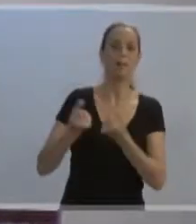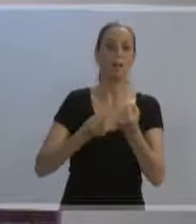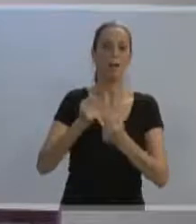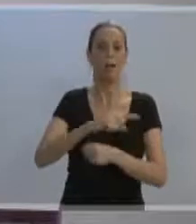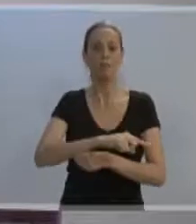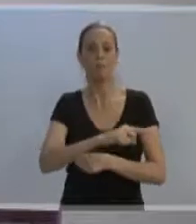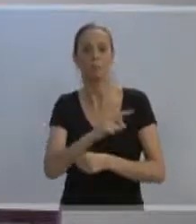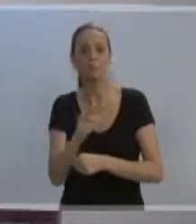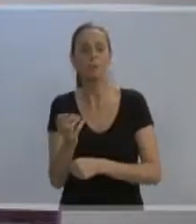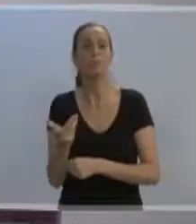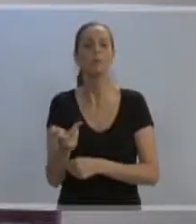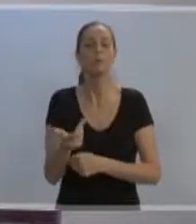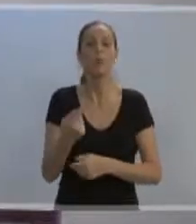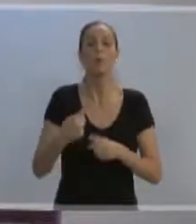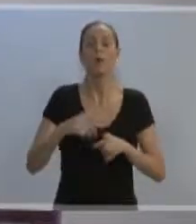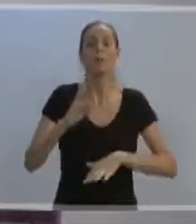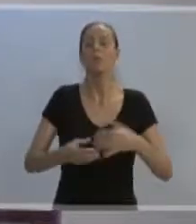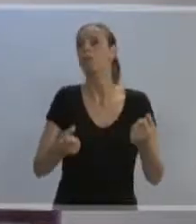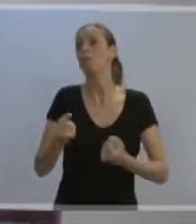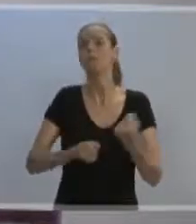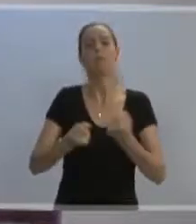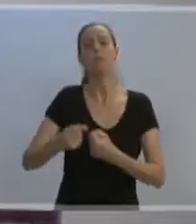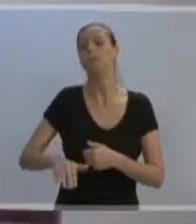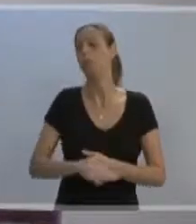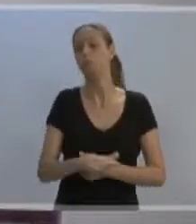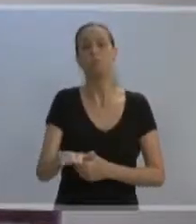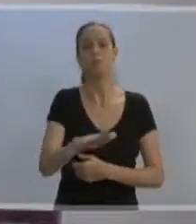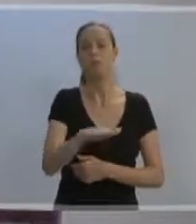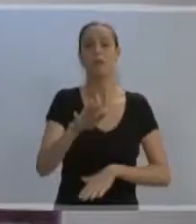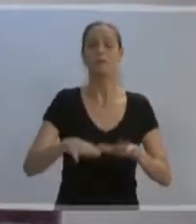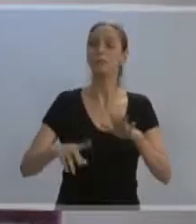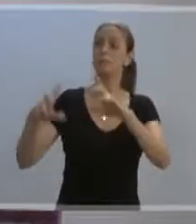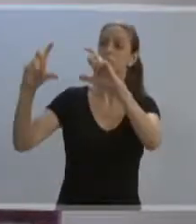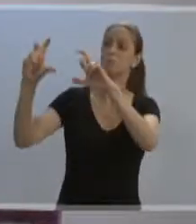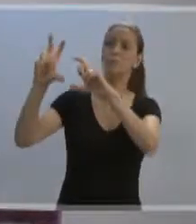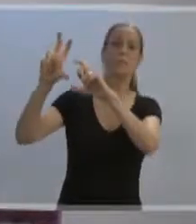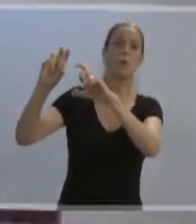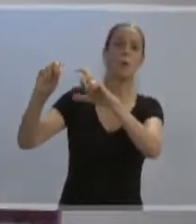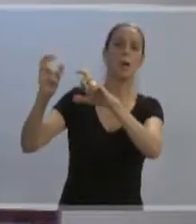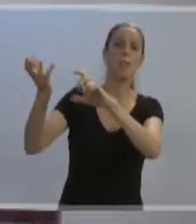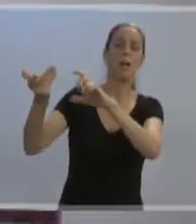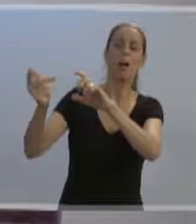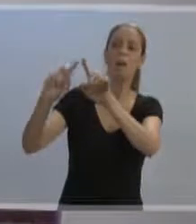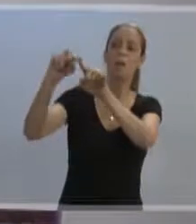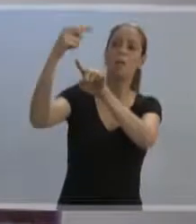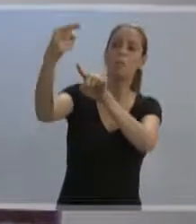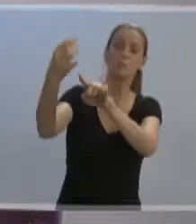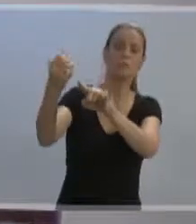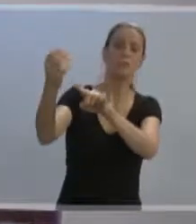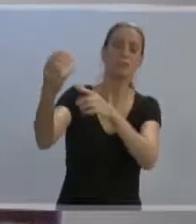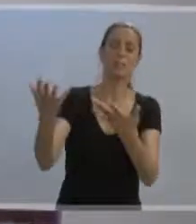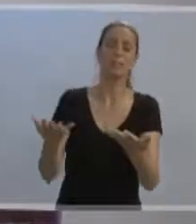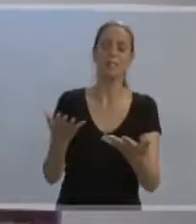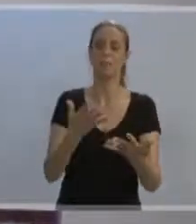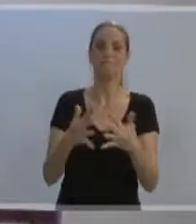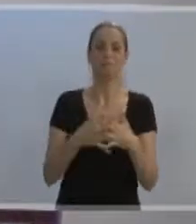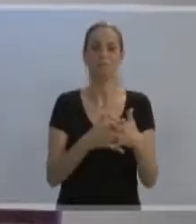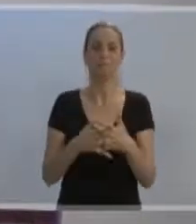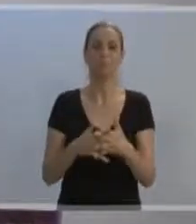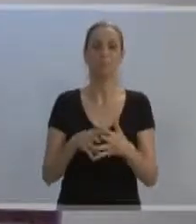desapercebido é a nossas vias hoje algumas são 50 quilômetros por hora com muita facilidade você está a 60 né